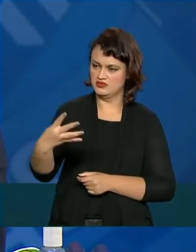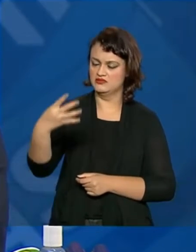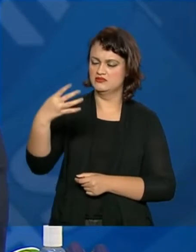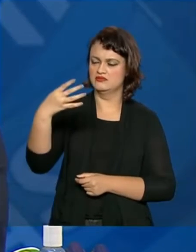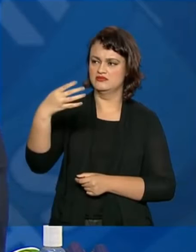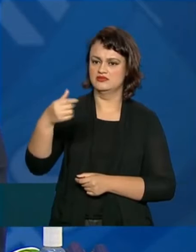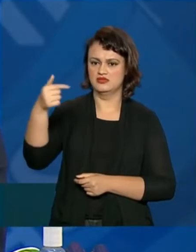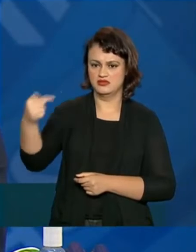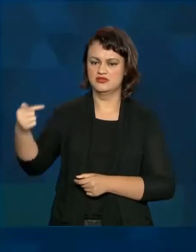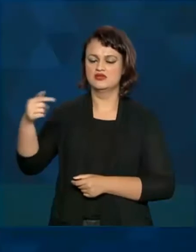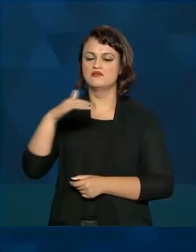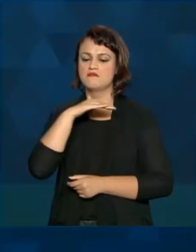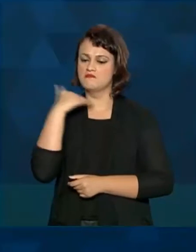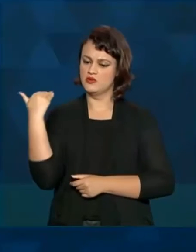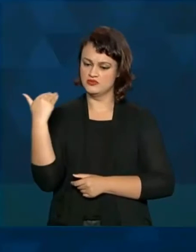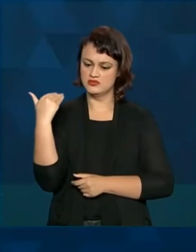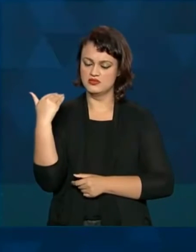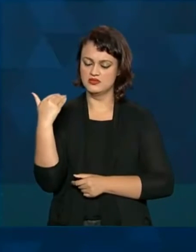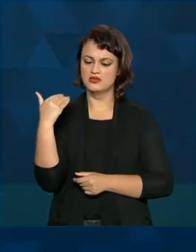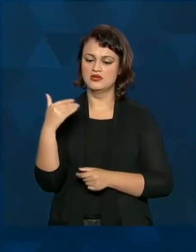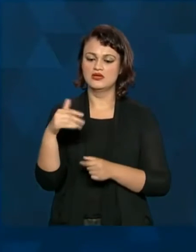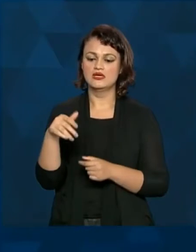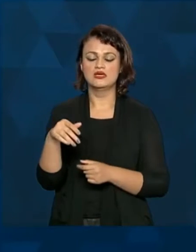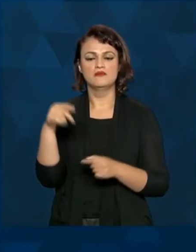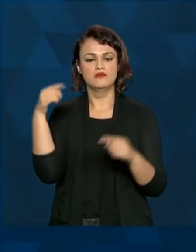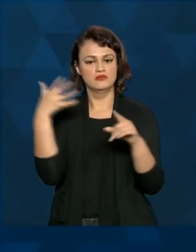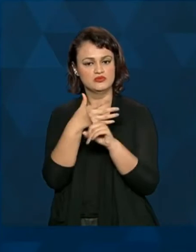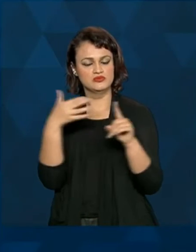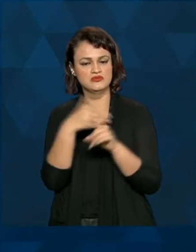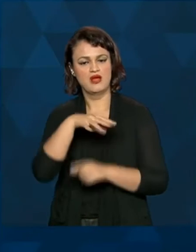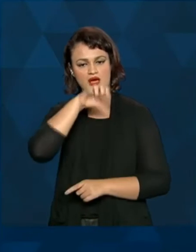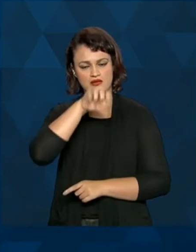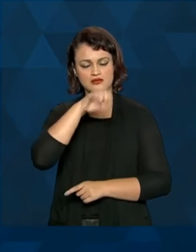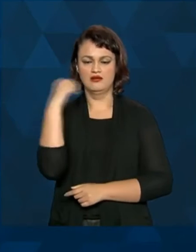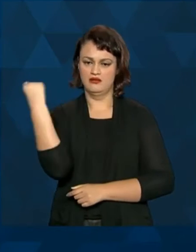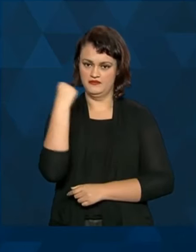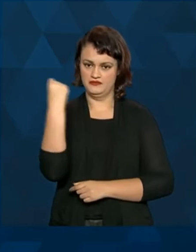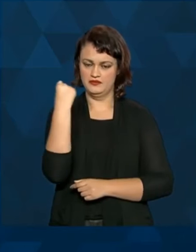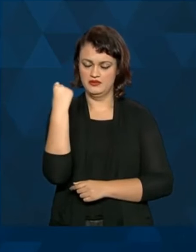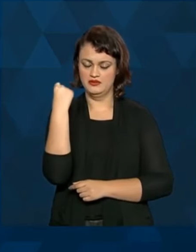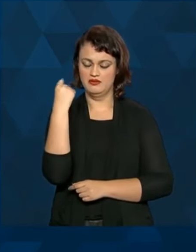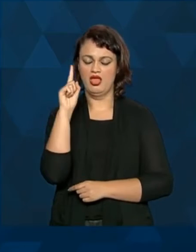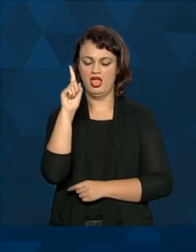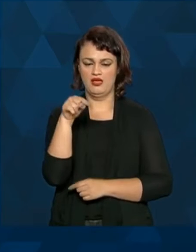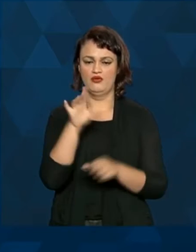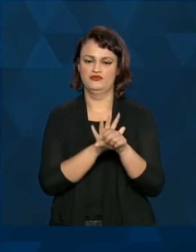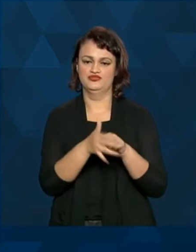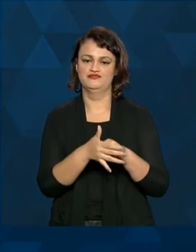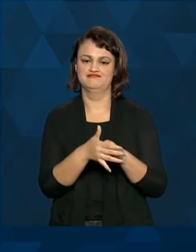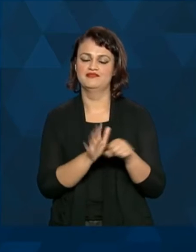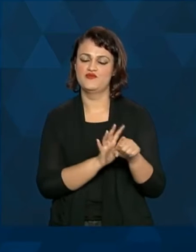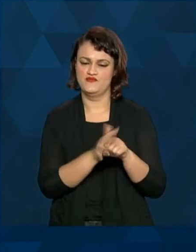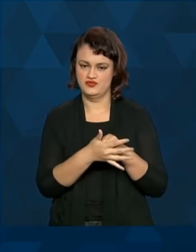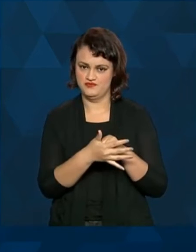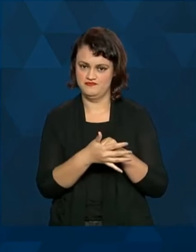39.417 óbitos de síndrome respiratória aguda grave por Covid. Por